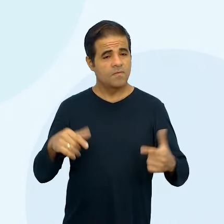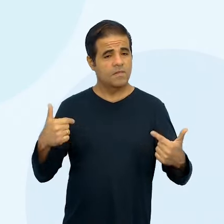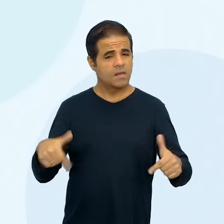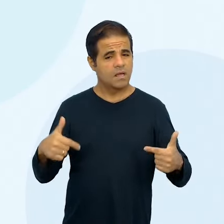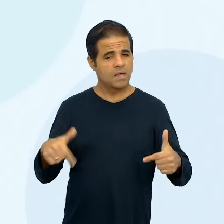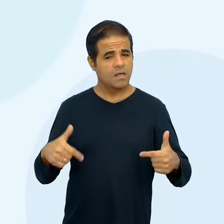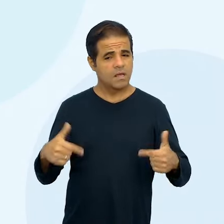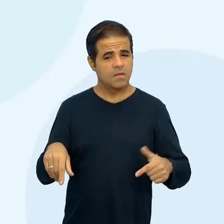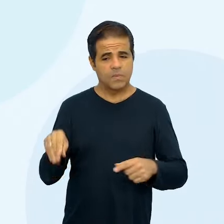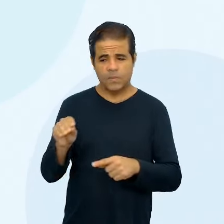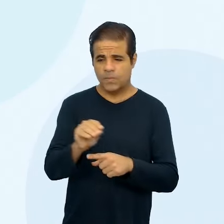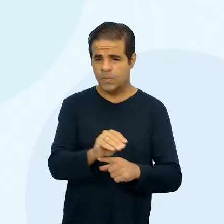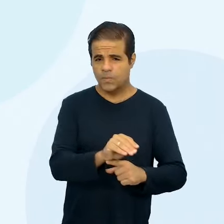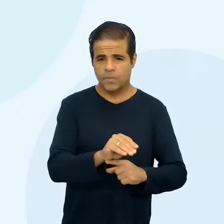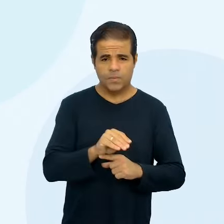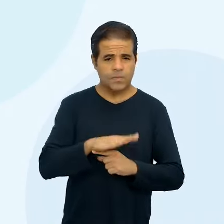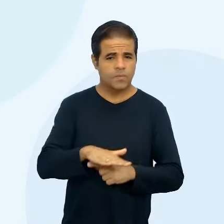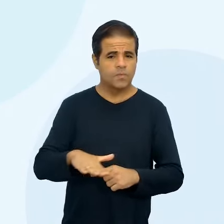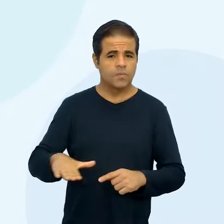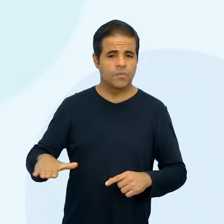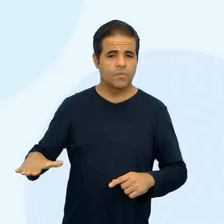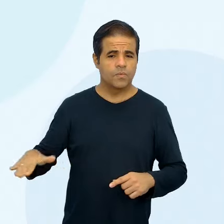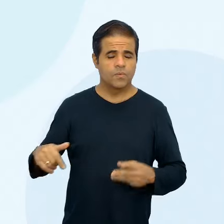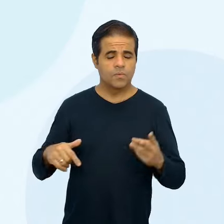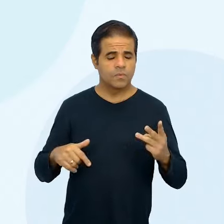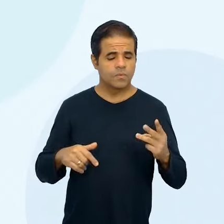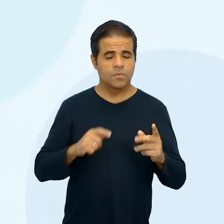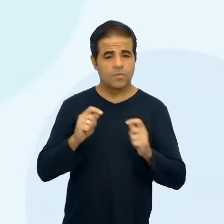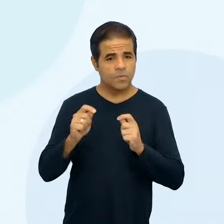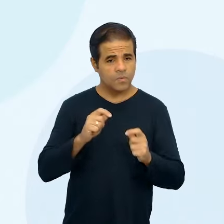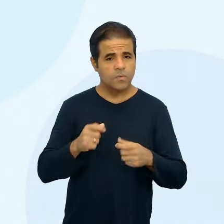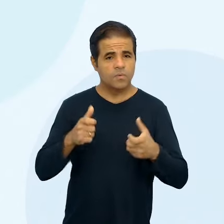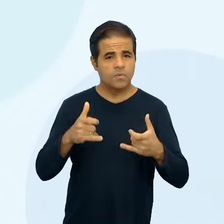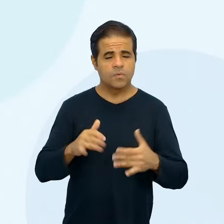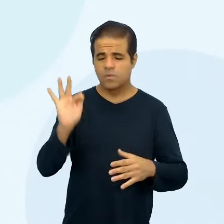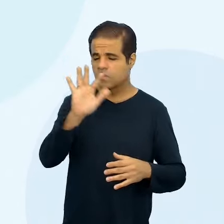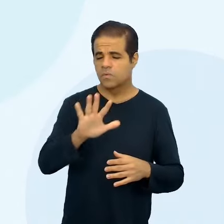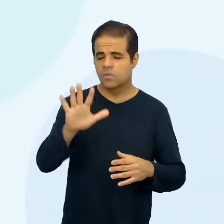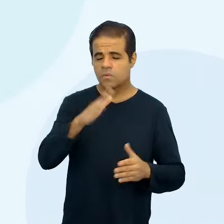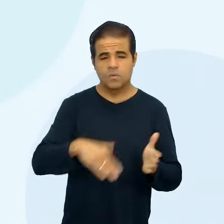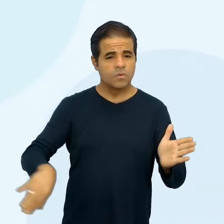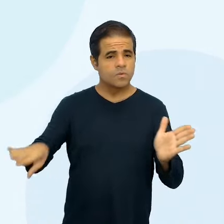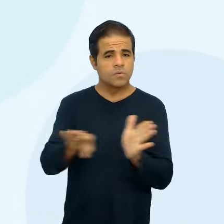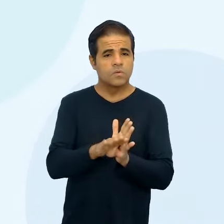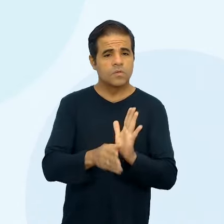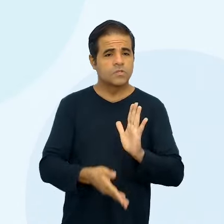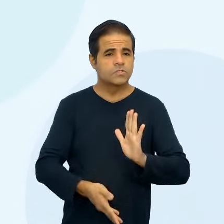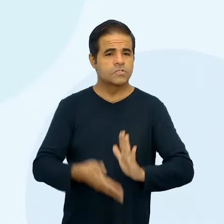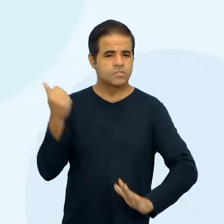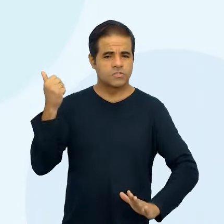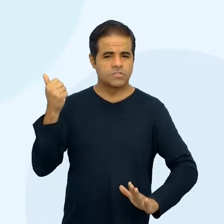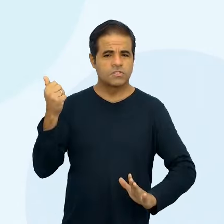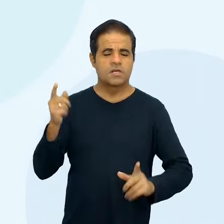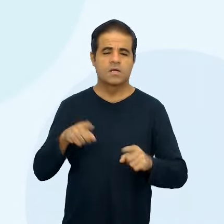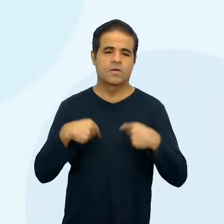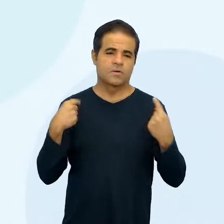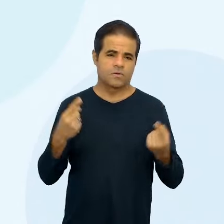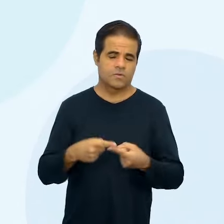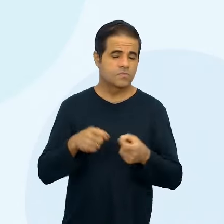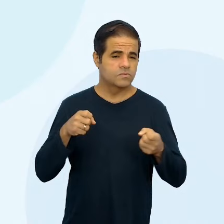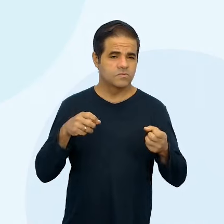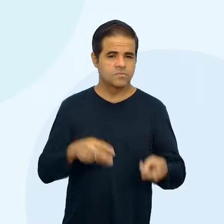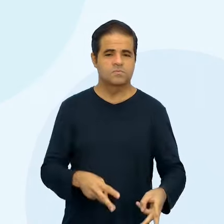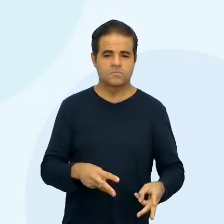e cuidando das crianças. E no terceiro depoimento, a federal chegou para tirar a gente do